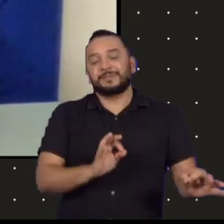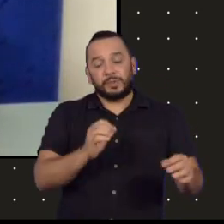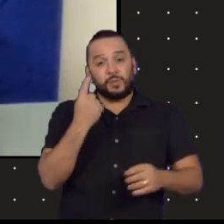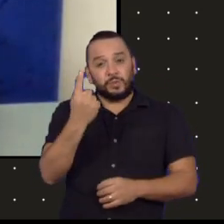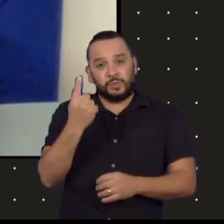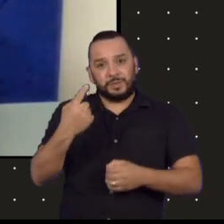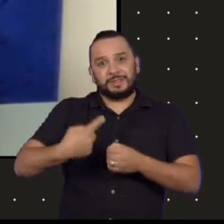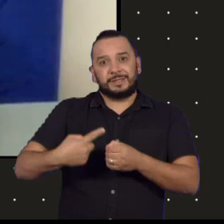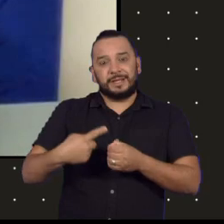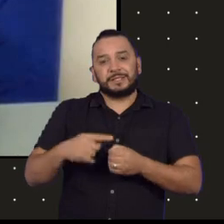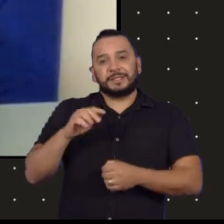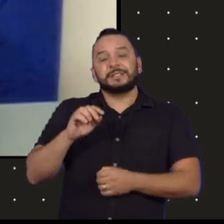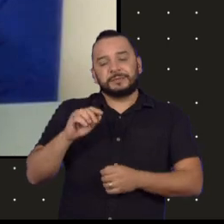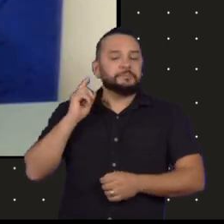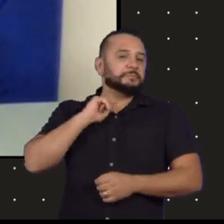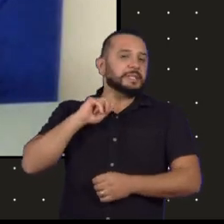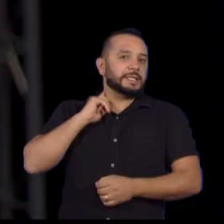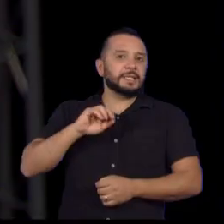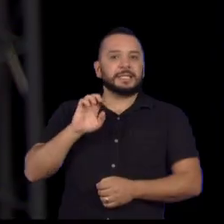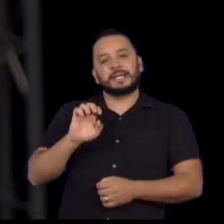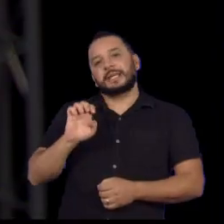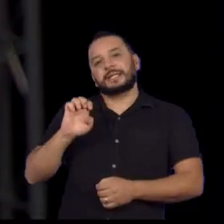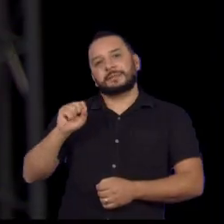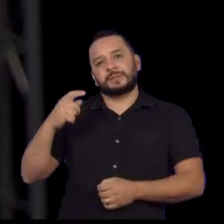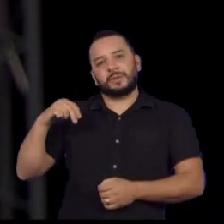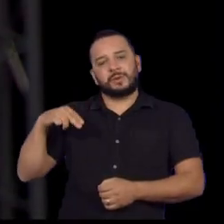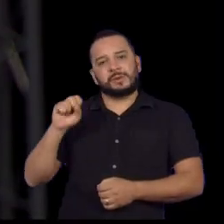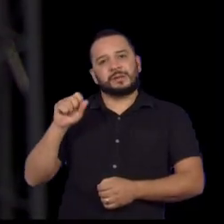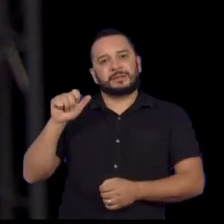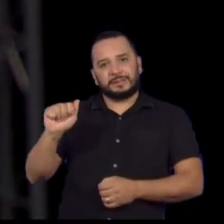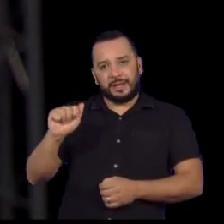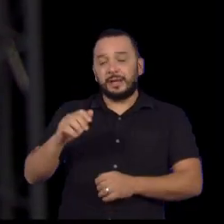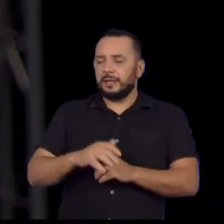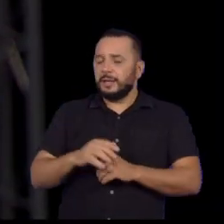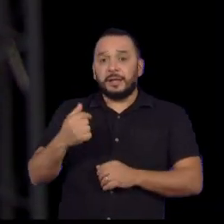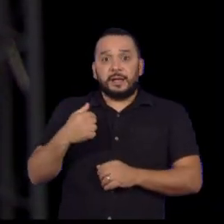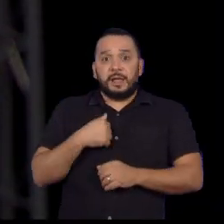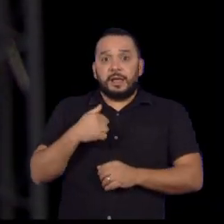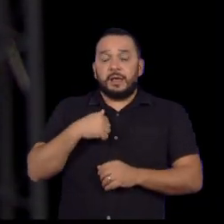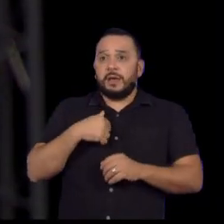fiquei tão apavorada que eu jurei para mim mesma que eu nunca mais